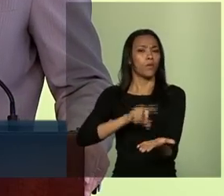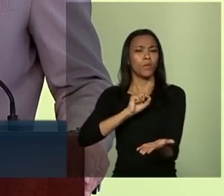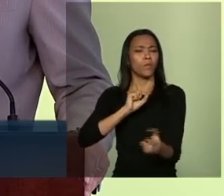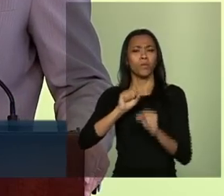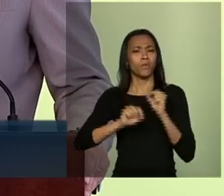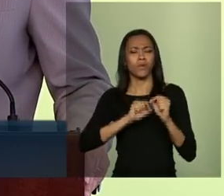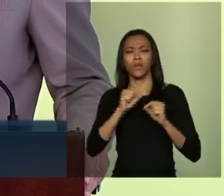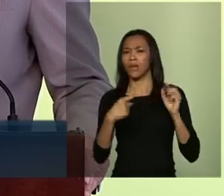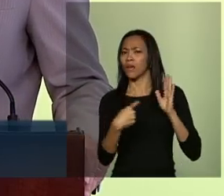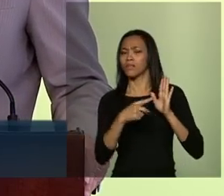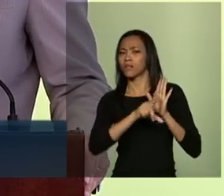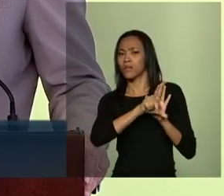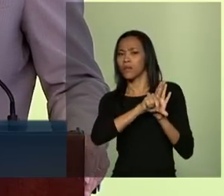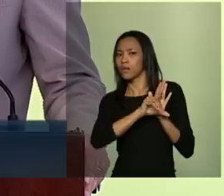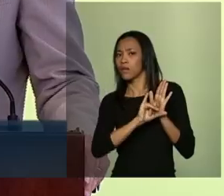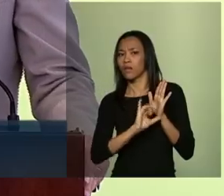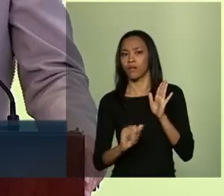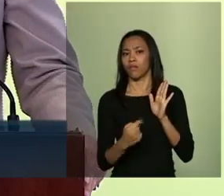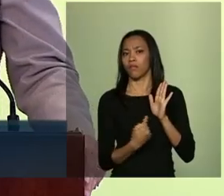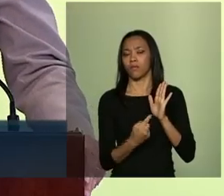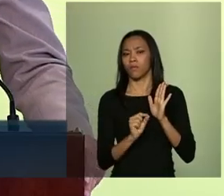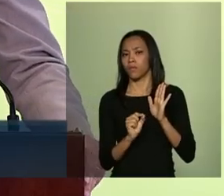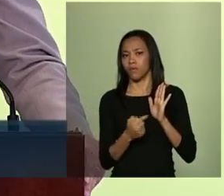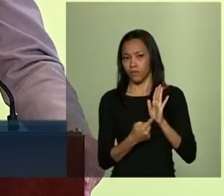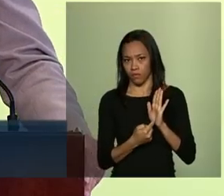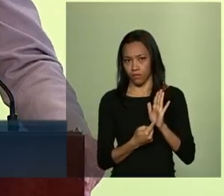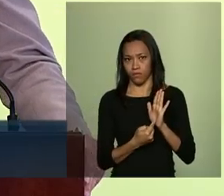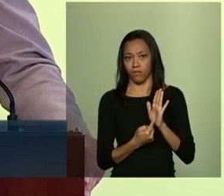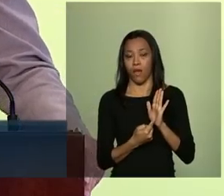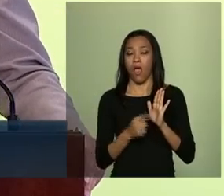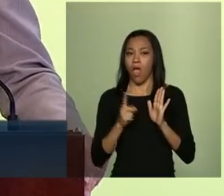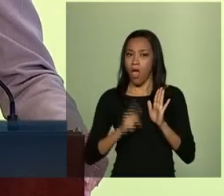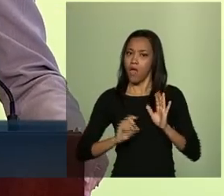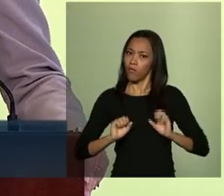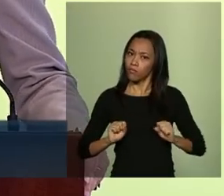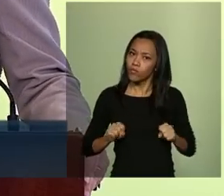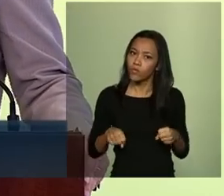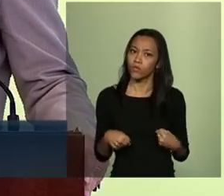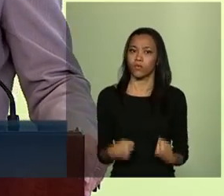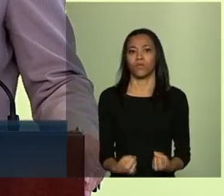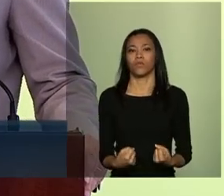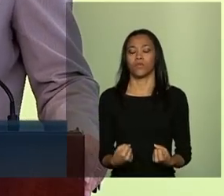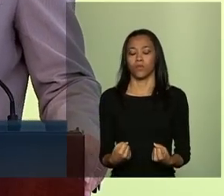constitui, na verdade, um esforço